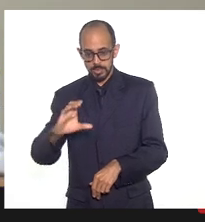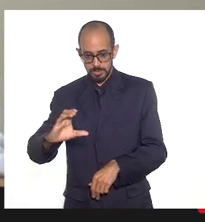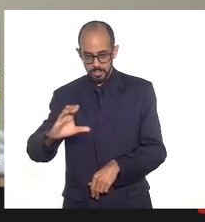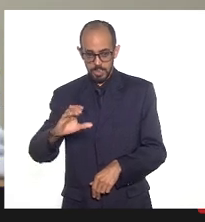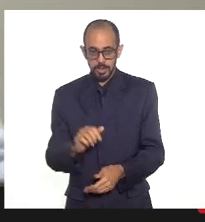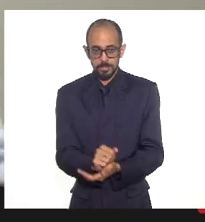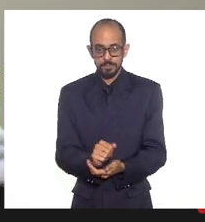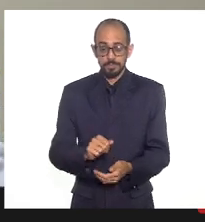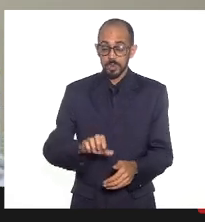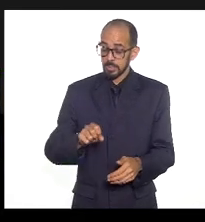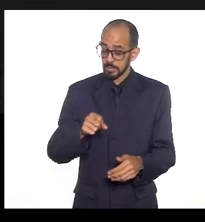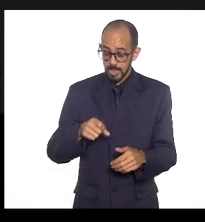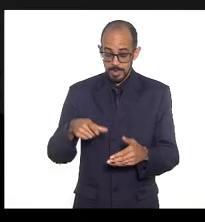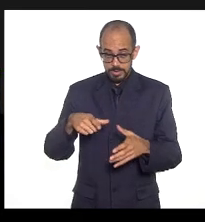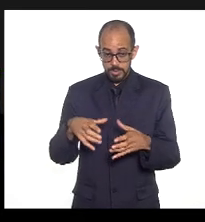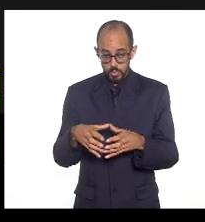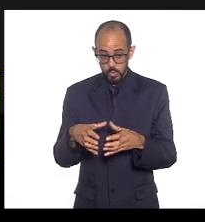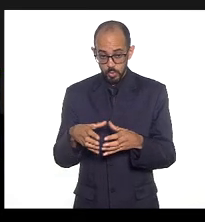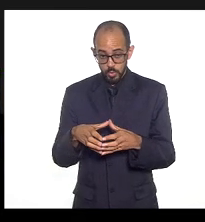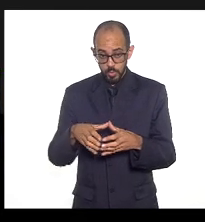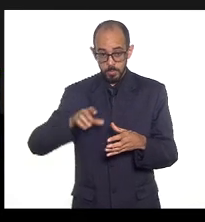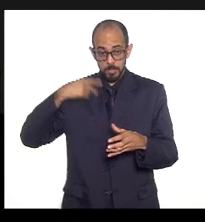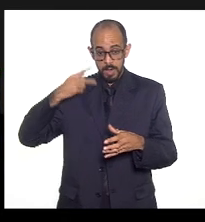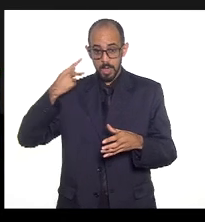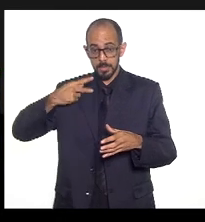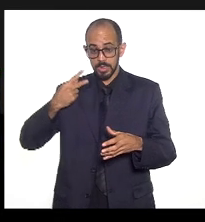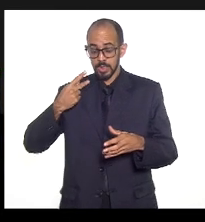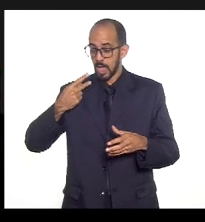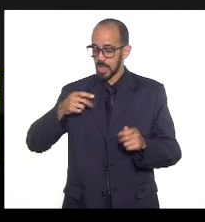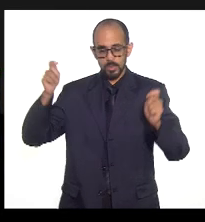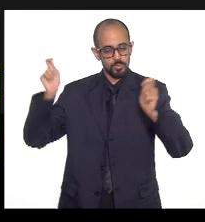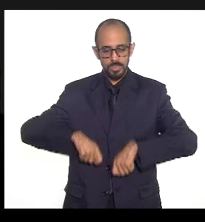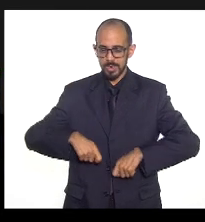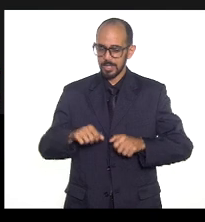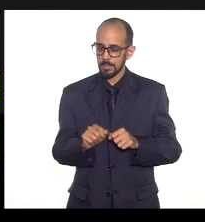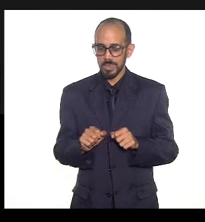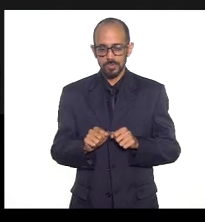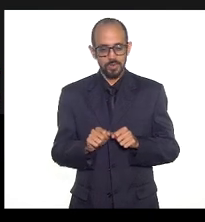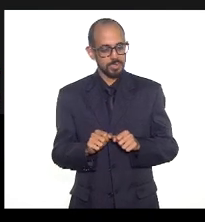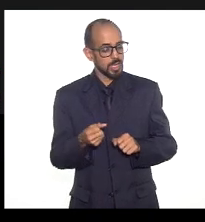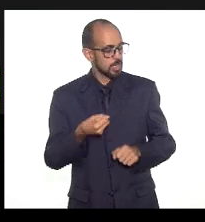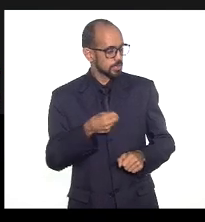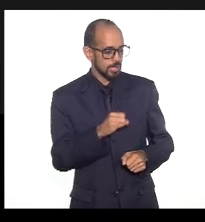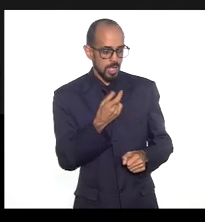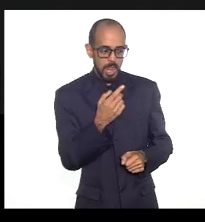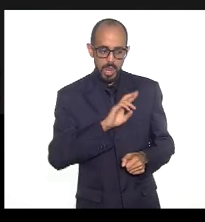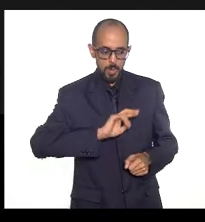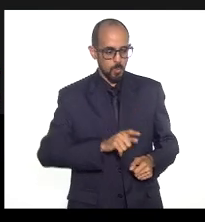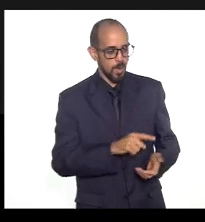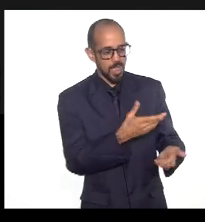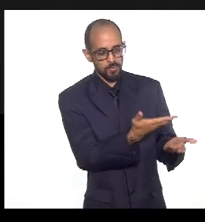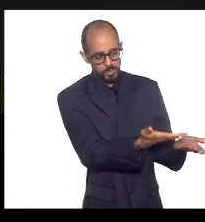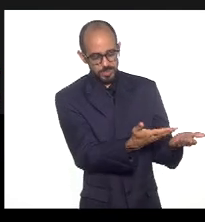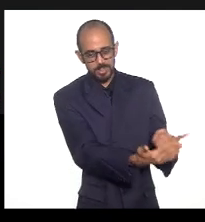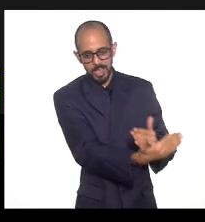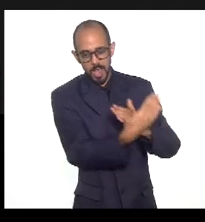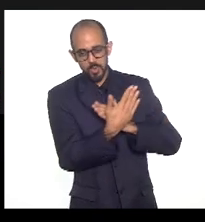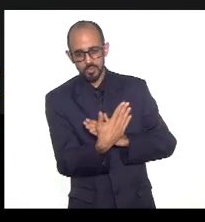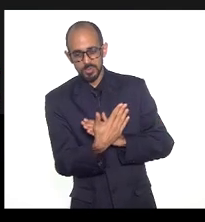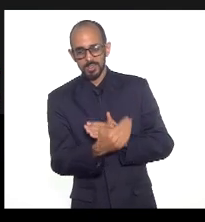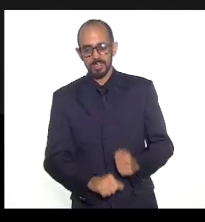esta frente parlamentar não teria se instalado. Quero, portanto, agradecer aos coletivos e aos movimentos sociais do